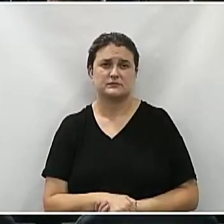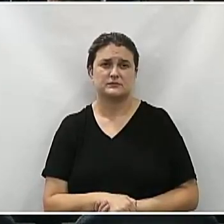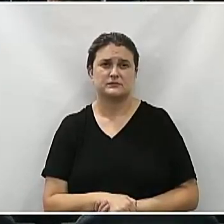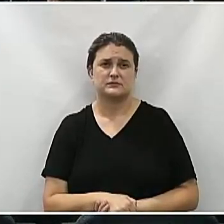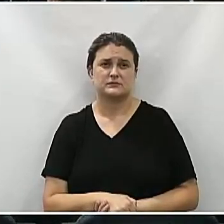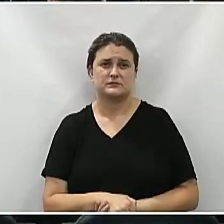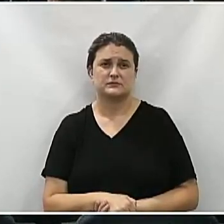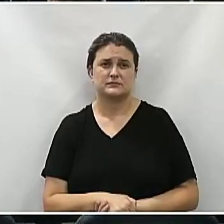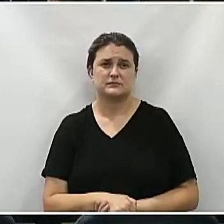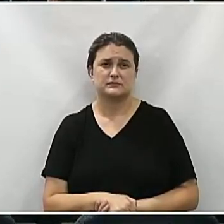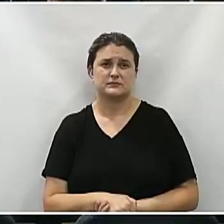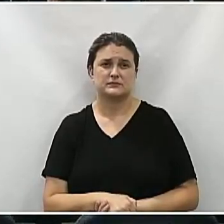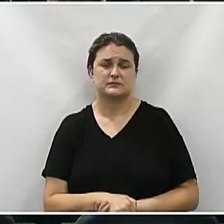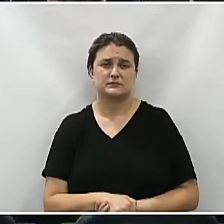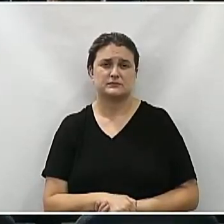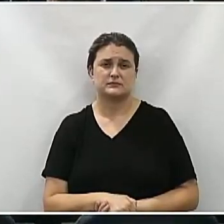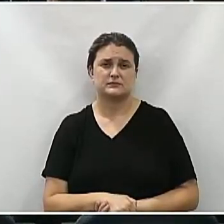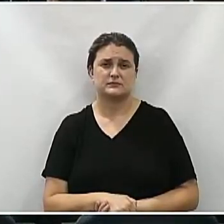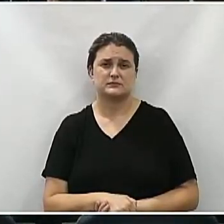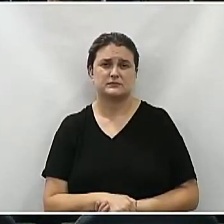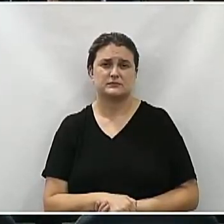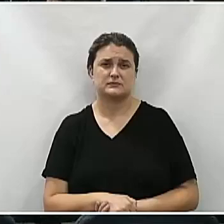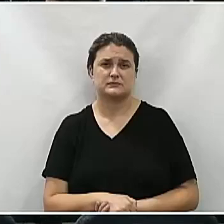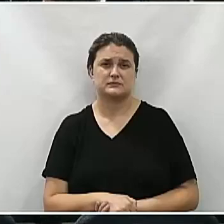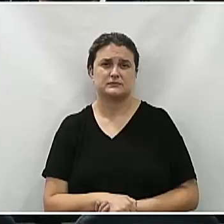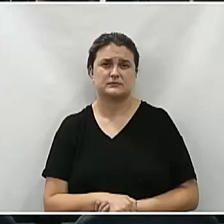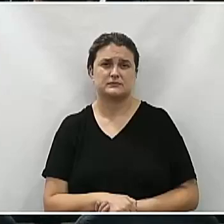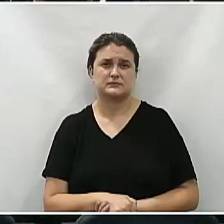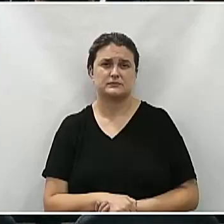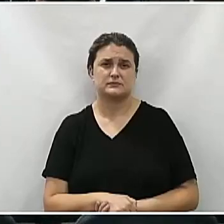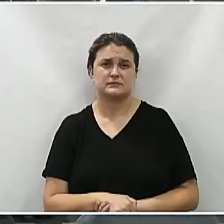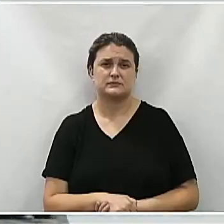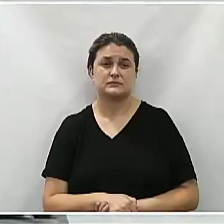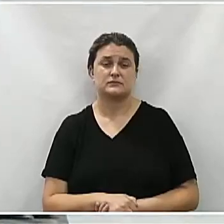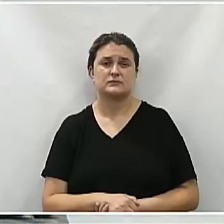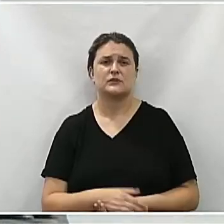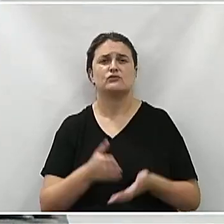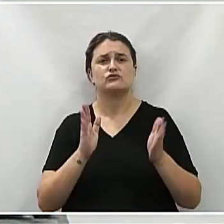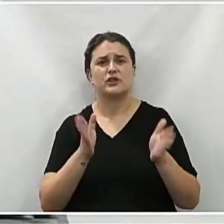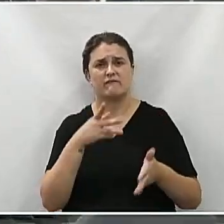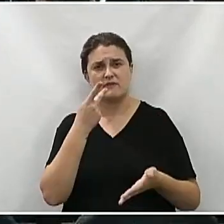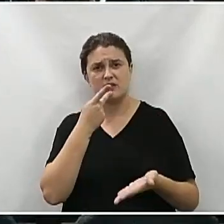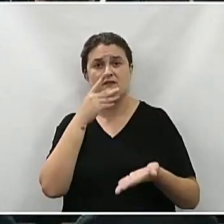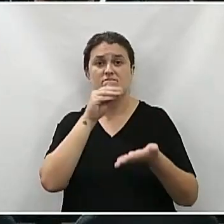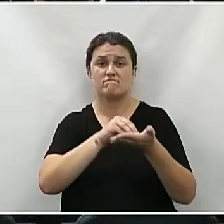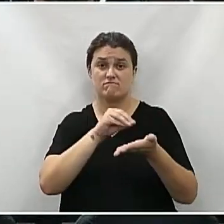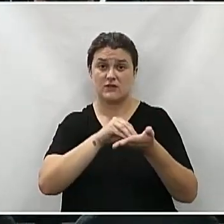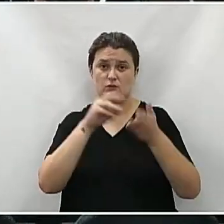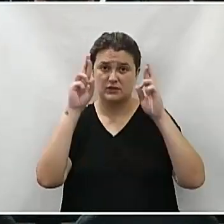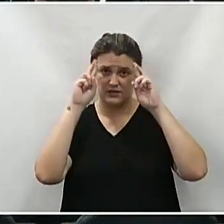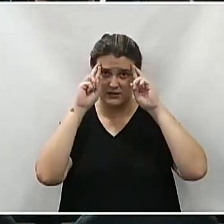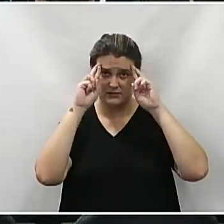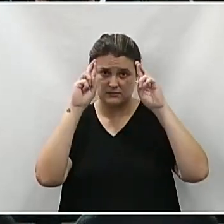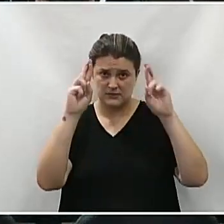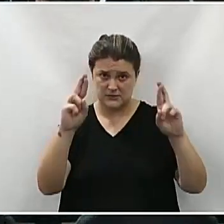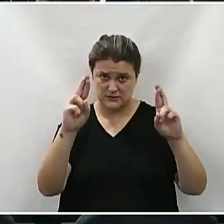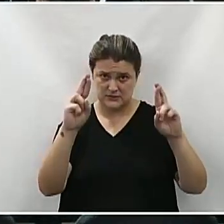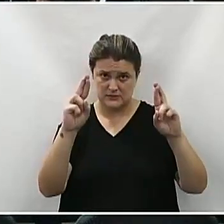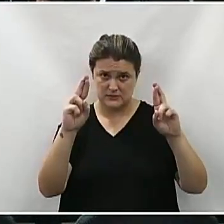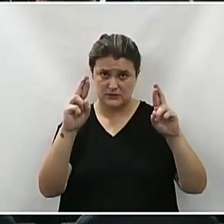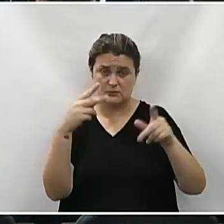pode continuar senhor vereador como eu falei a falta de respeito é grande por falta do